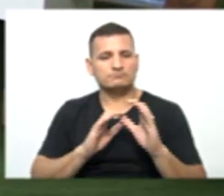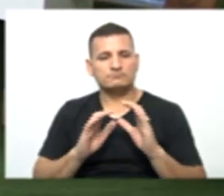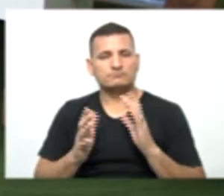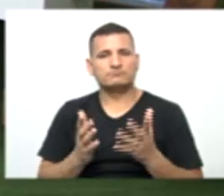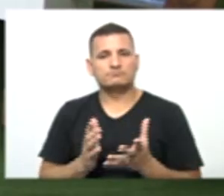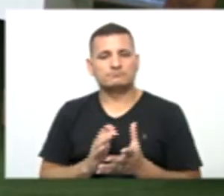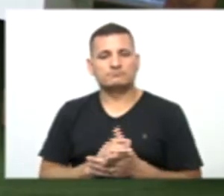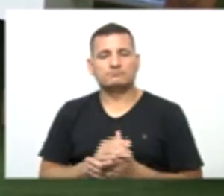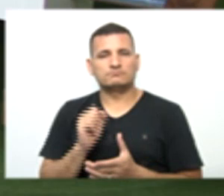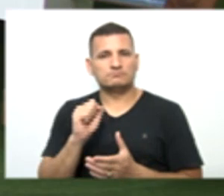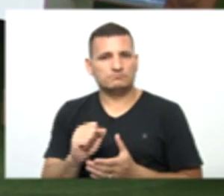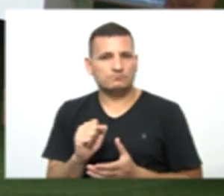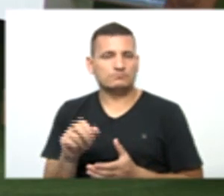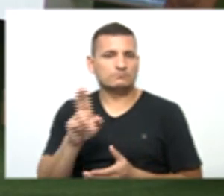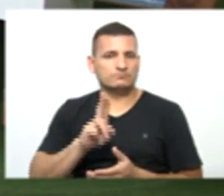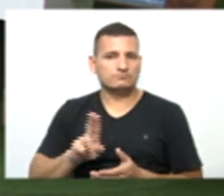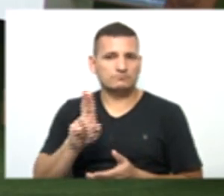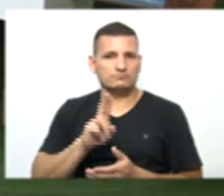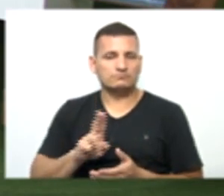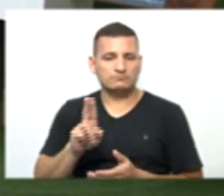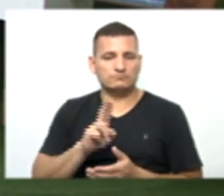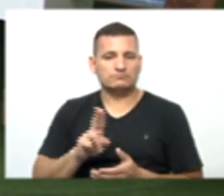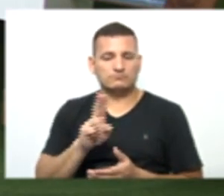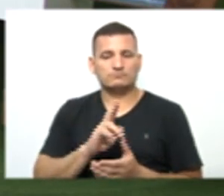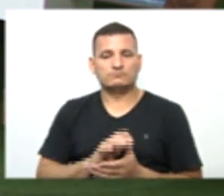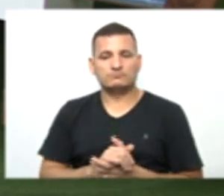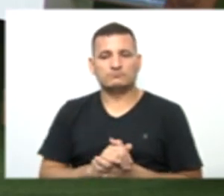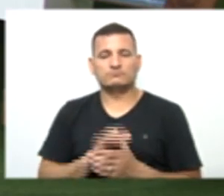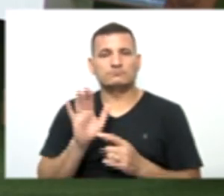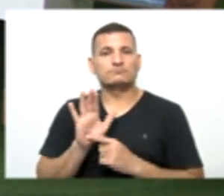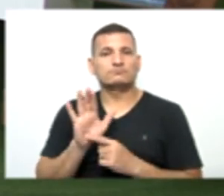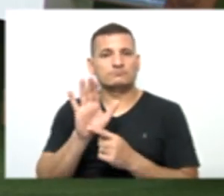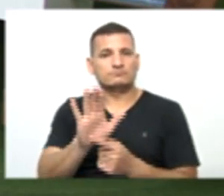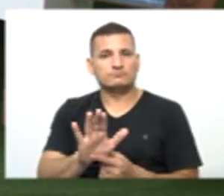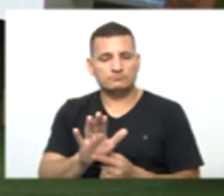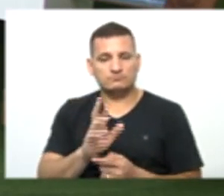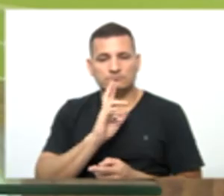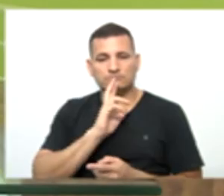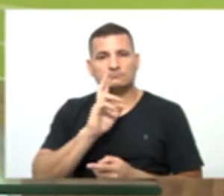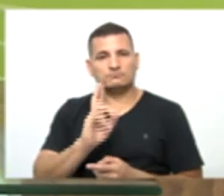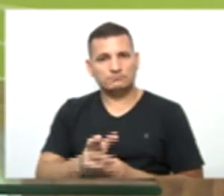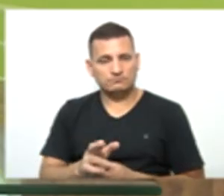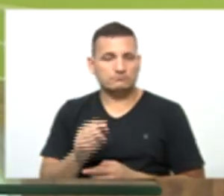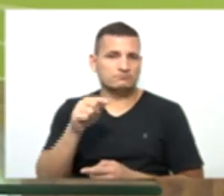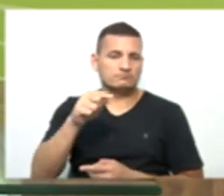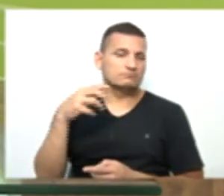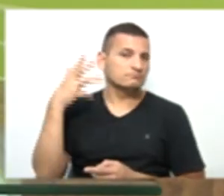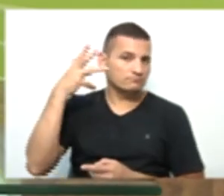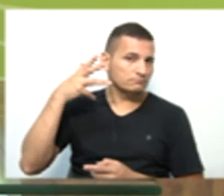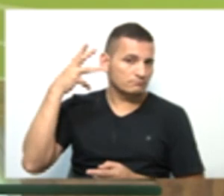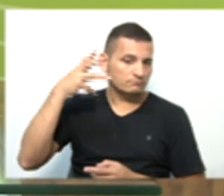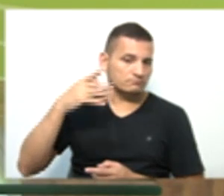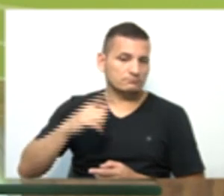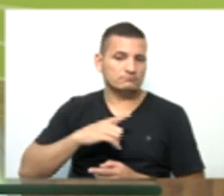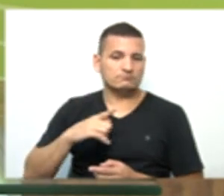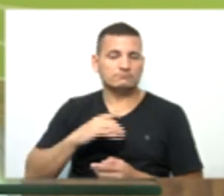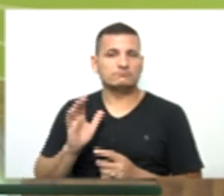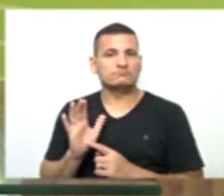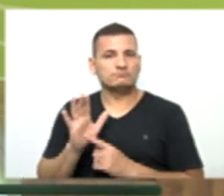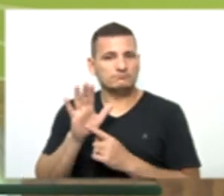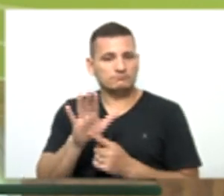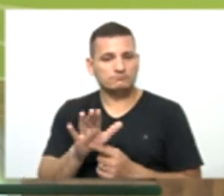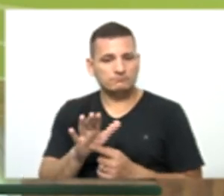pode utilizar para estar apresentando os resultados desse ciclo de palestras que estão sendo